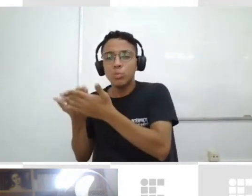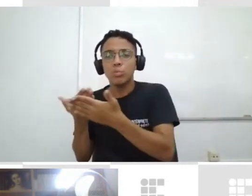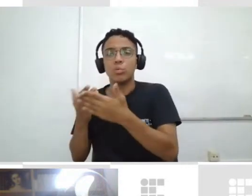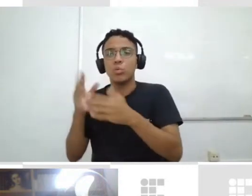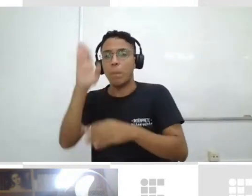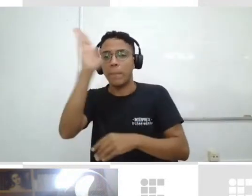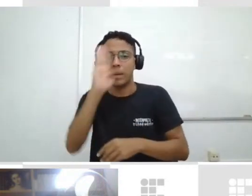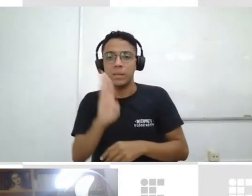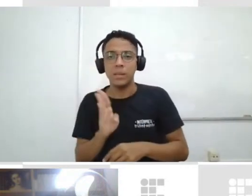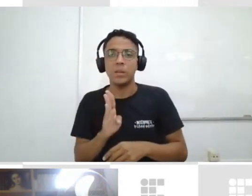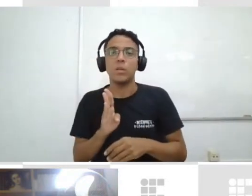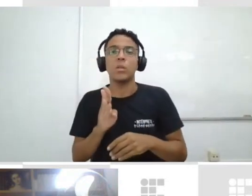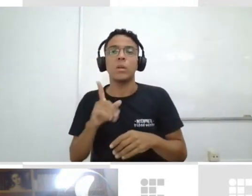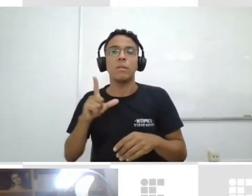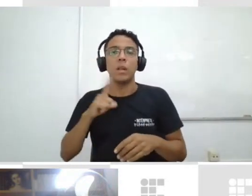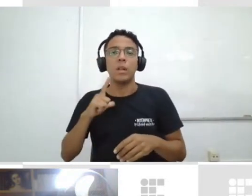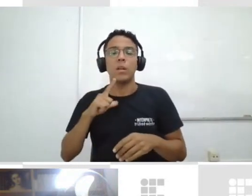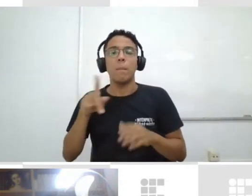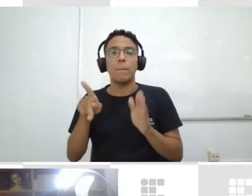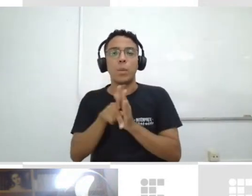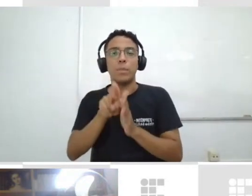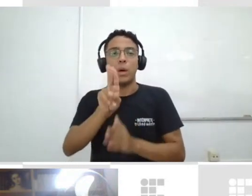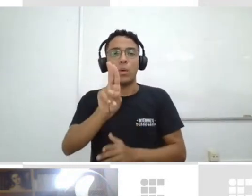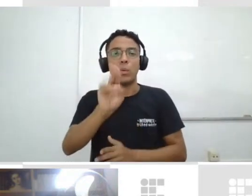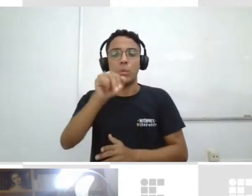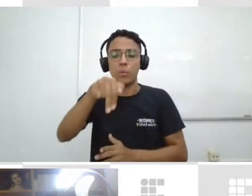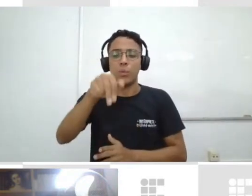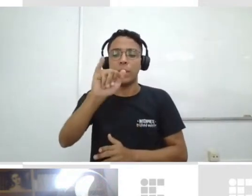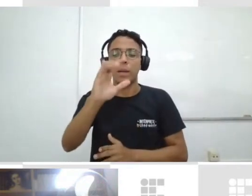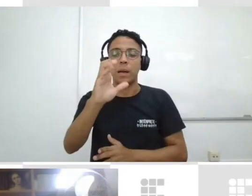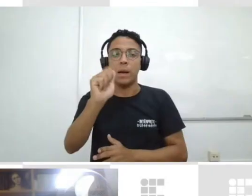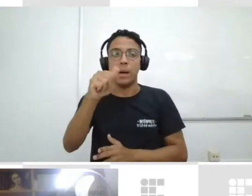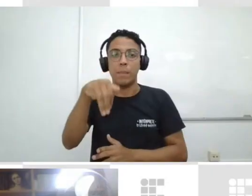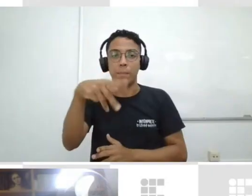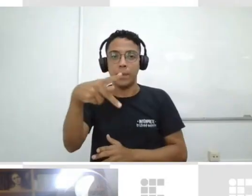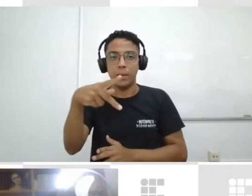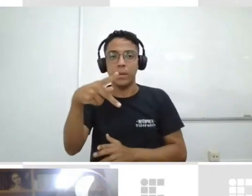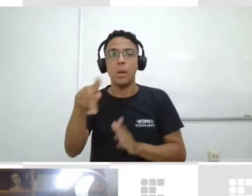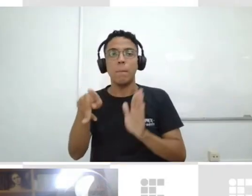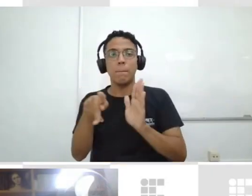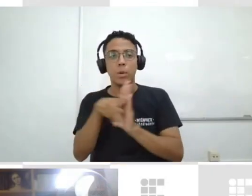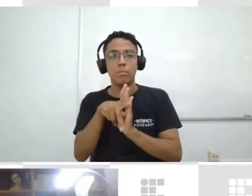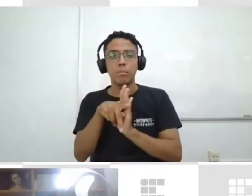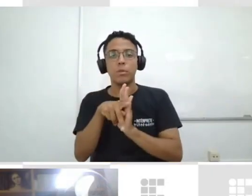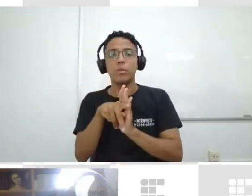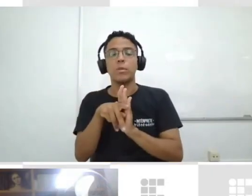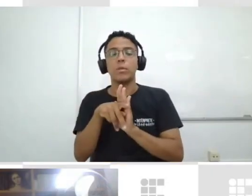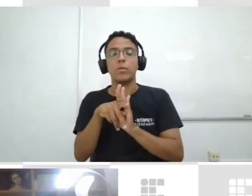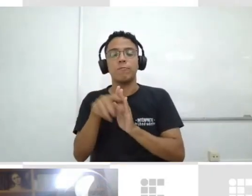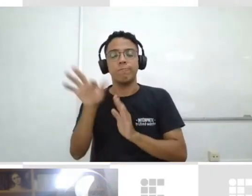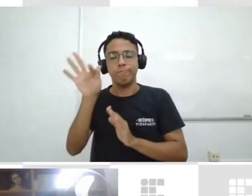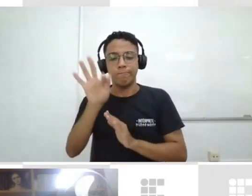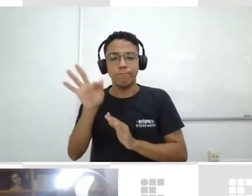fui professor, sou professor aposentado, colaborador, que não está efetivamente